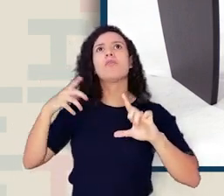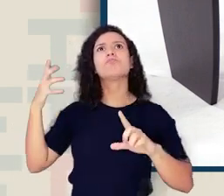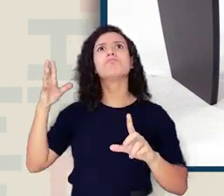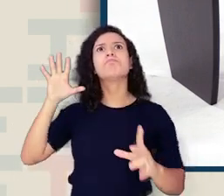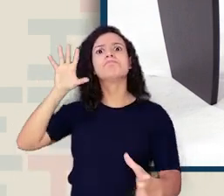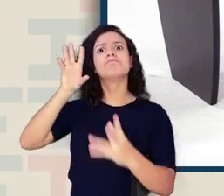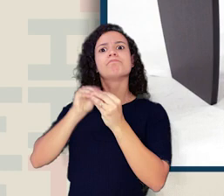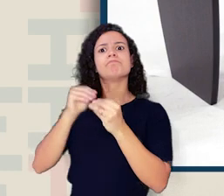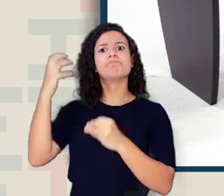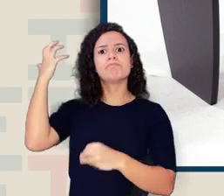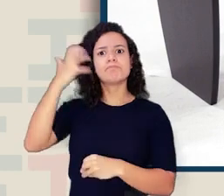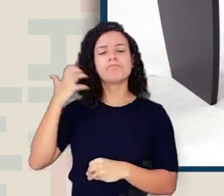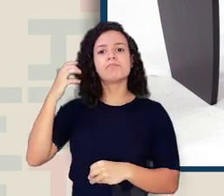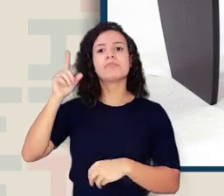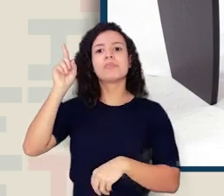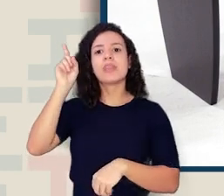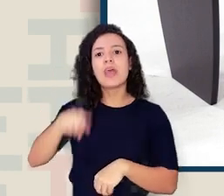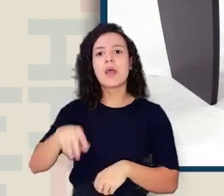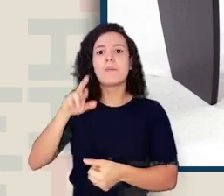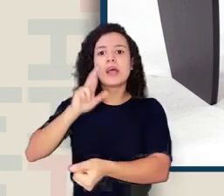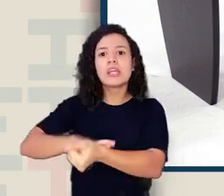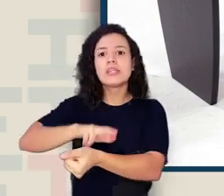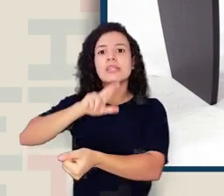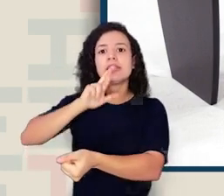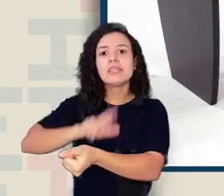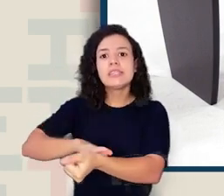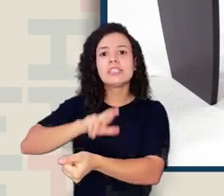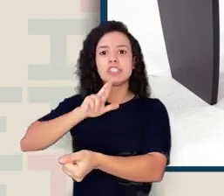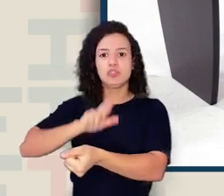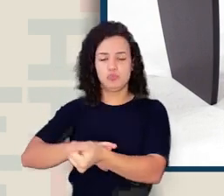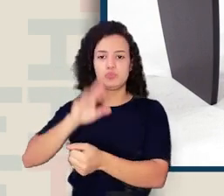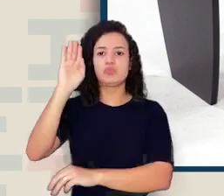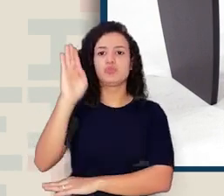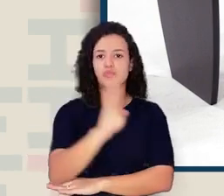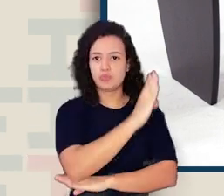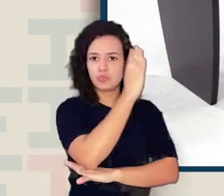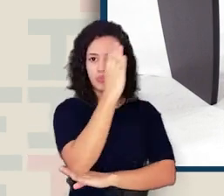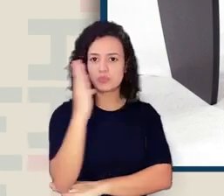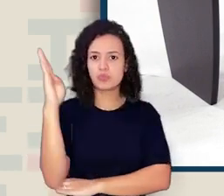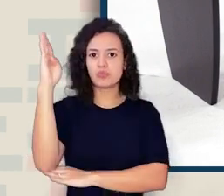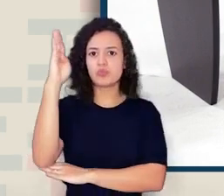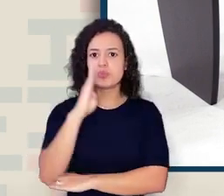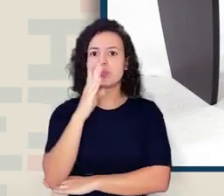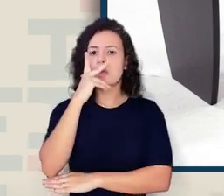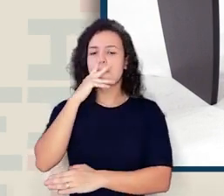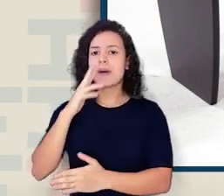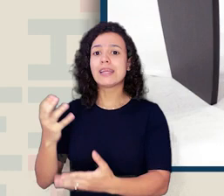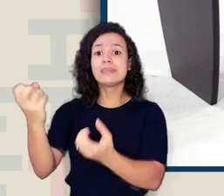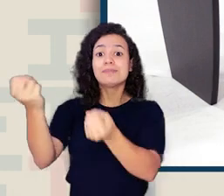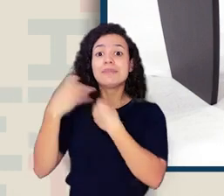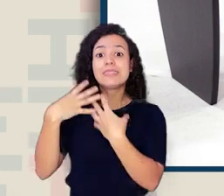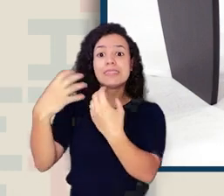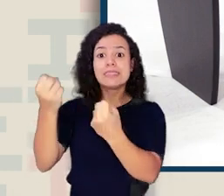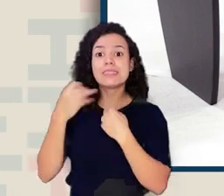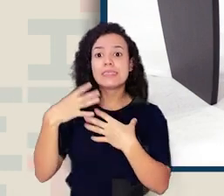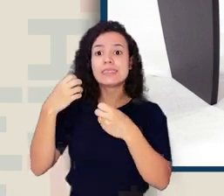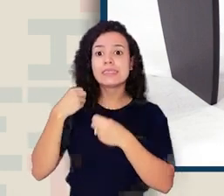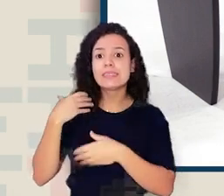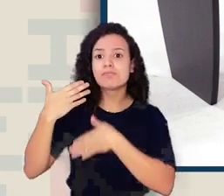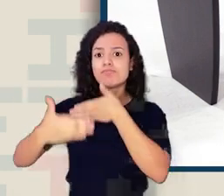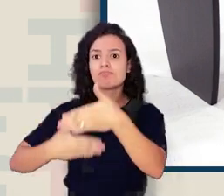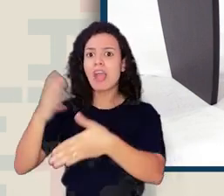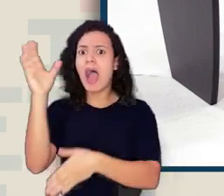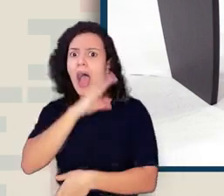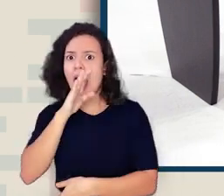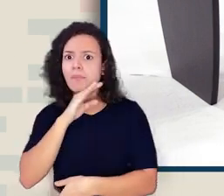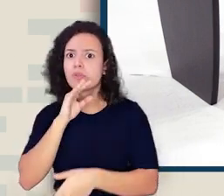musicalmente visto como o nosso metrônomo na rítmica do maracatu cearense. O nosso relógio, aquele que vai dar